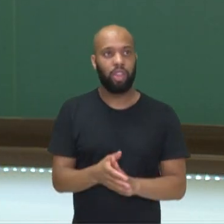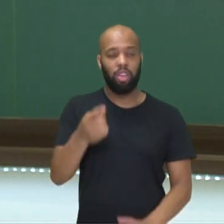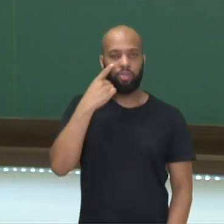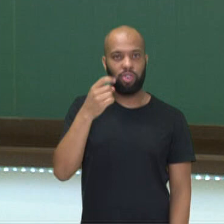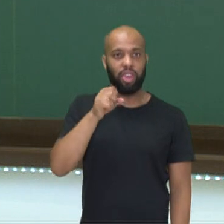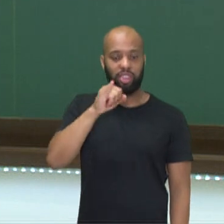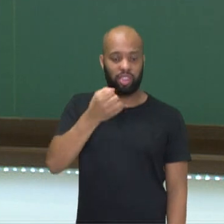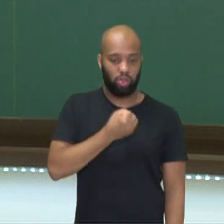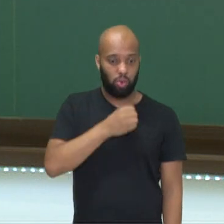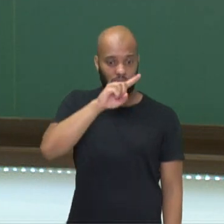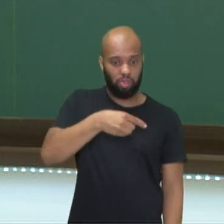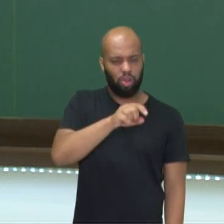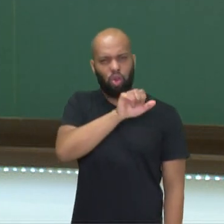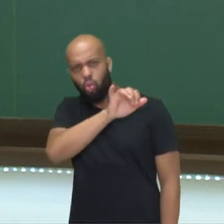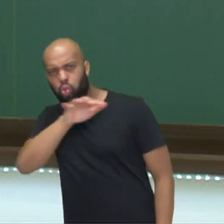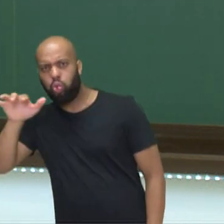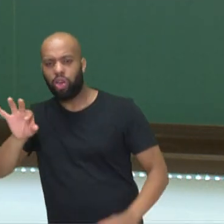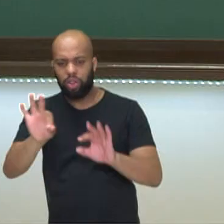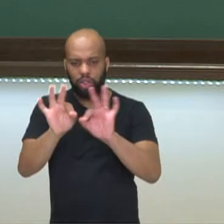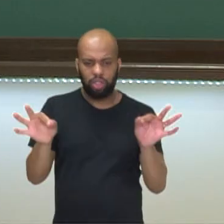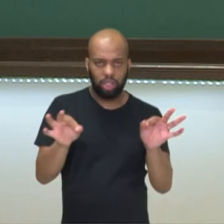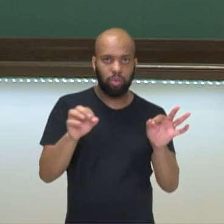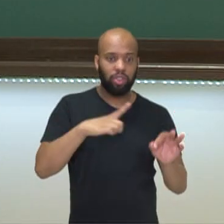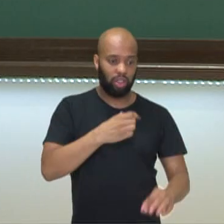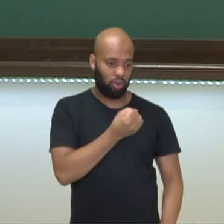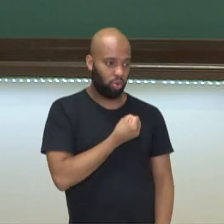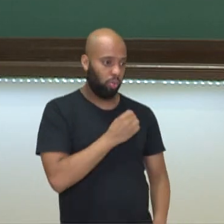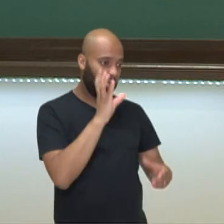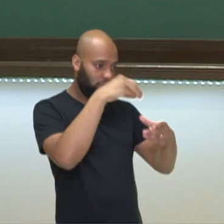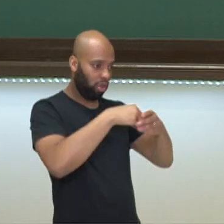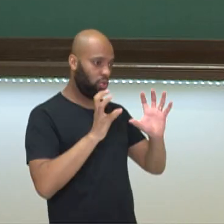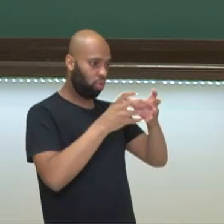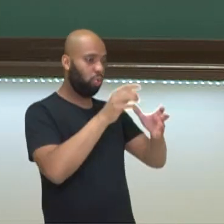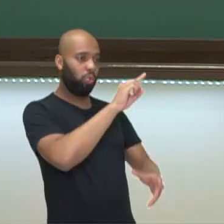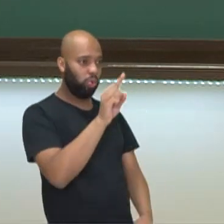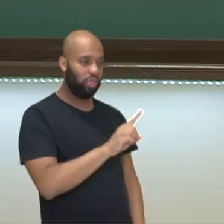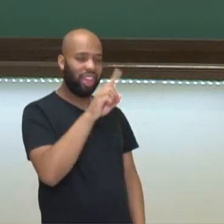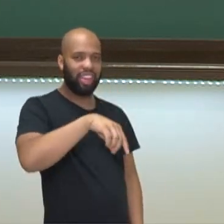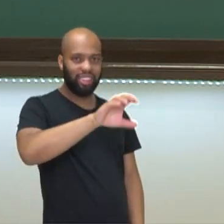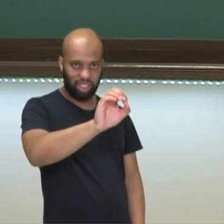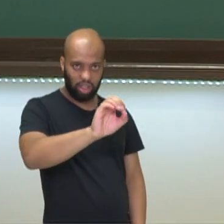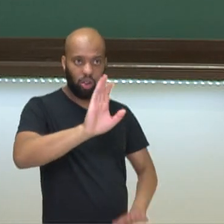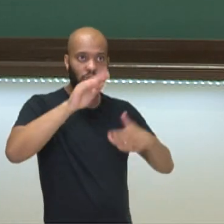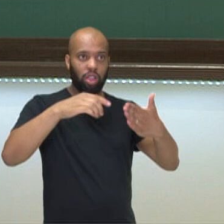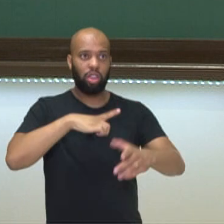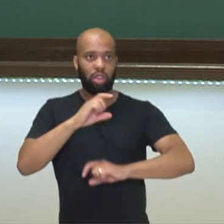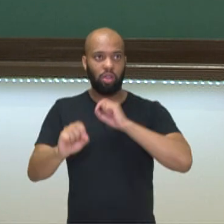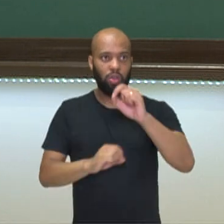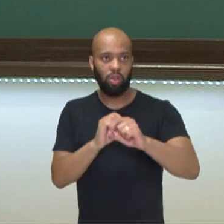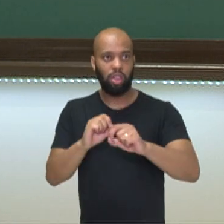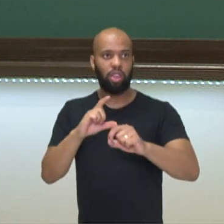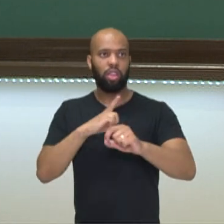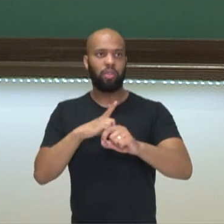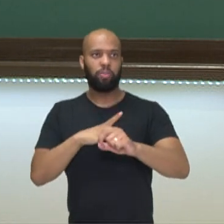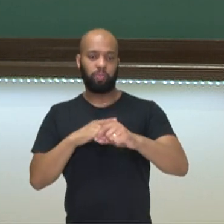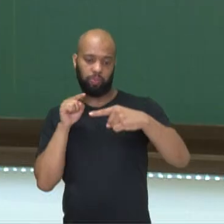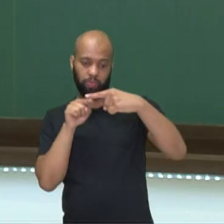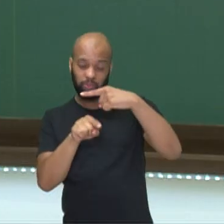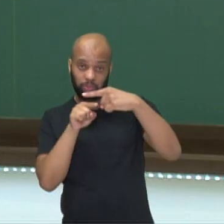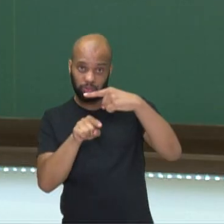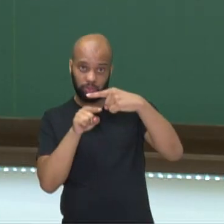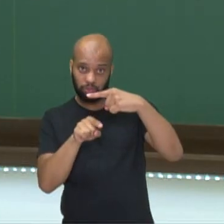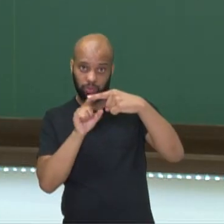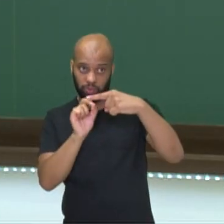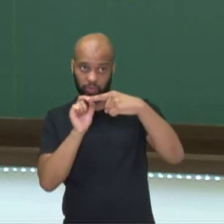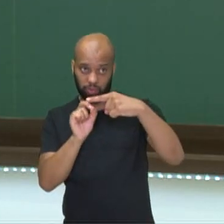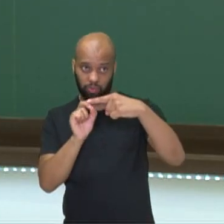dízima periódica for simples e a parte inteira for um zero, o teu numerador vai ser o quê? Vai ser o período da dízima. E o